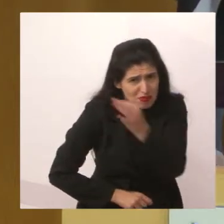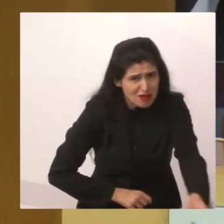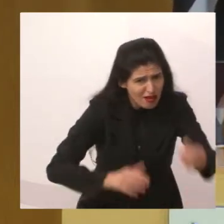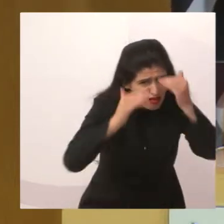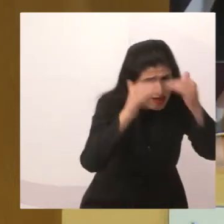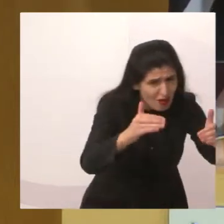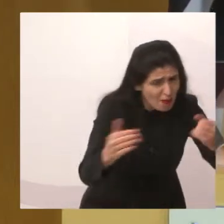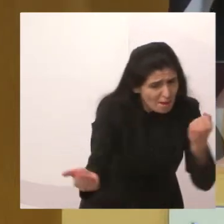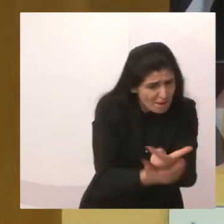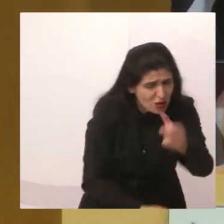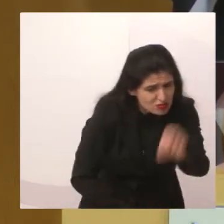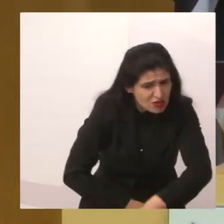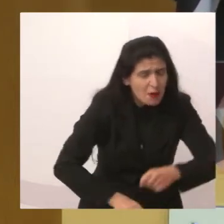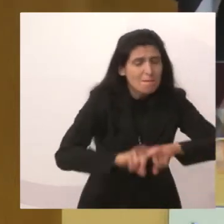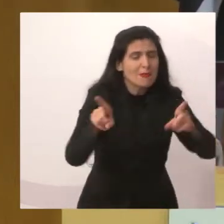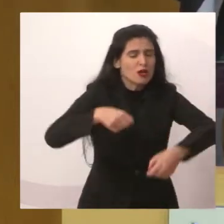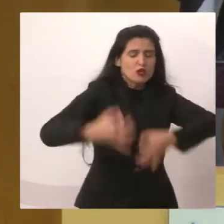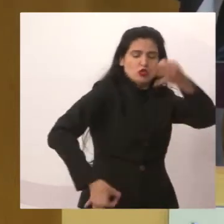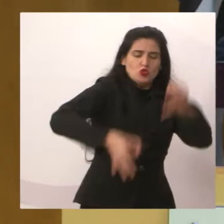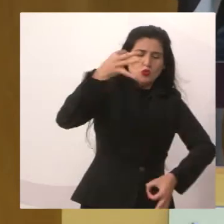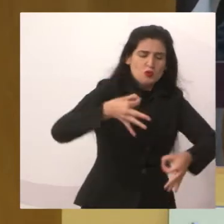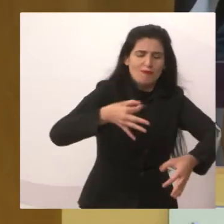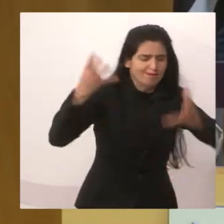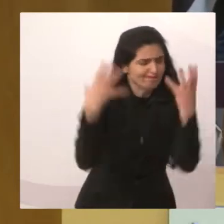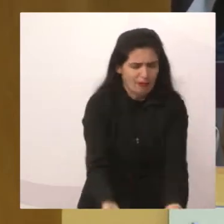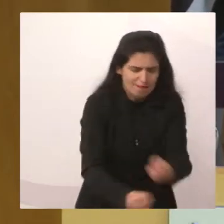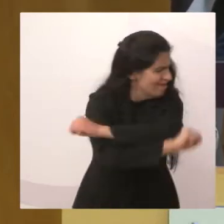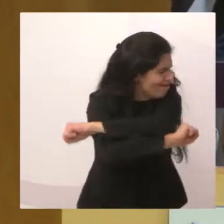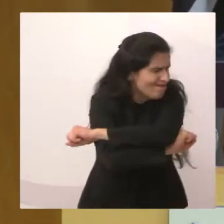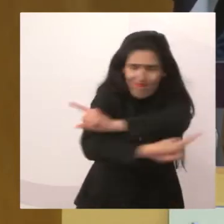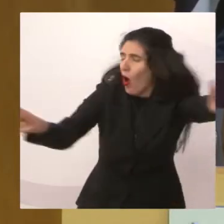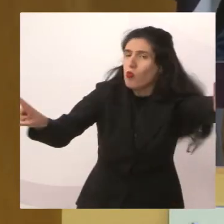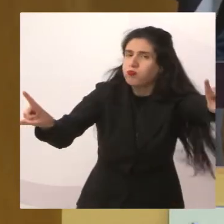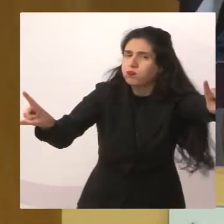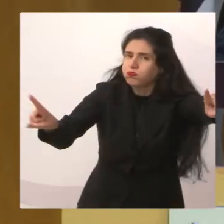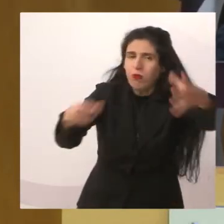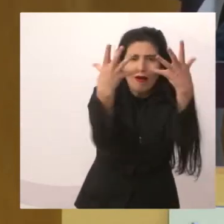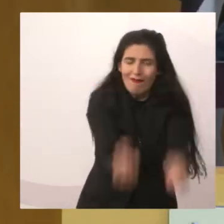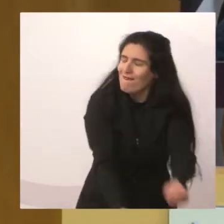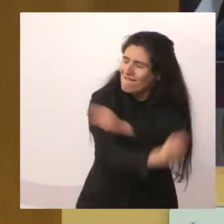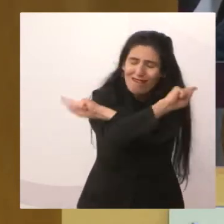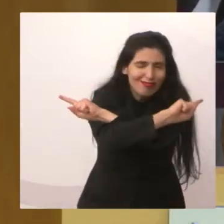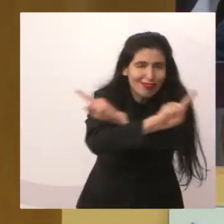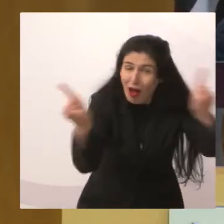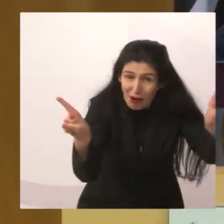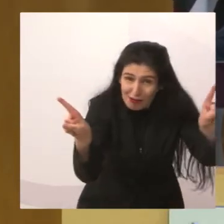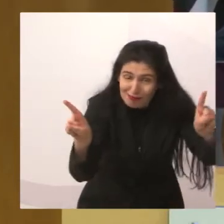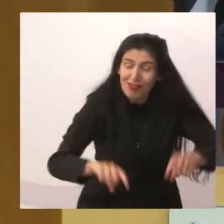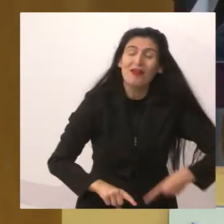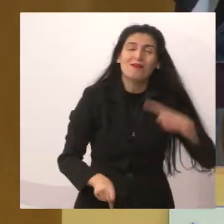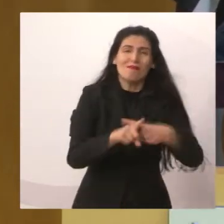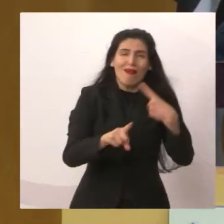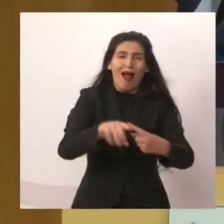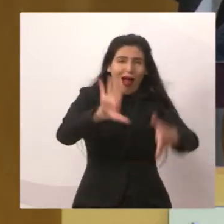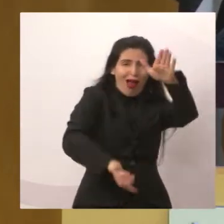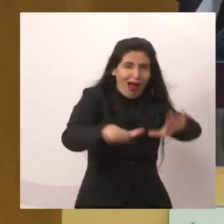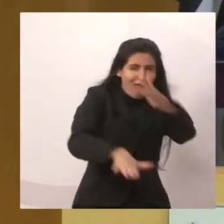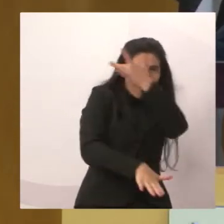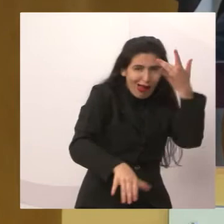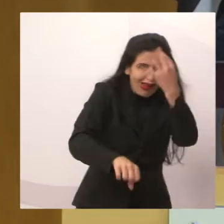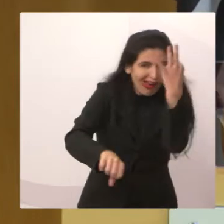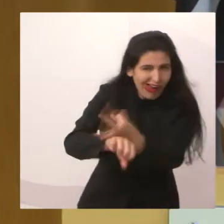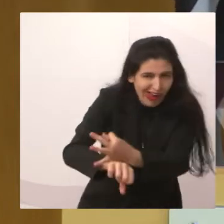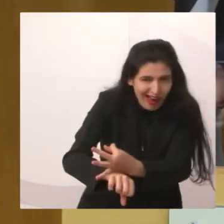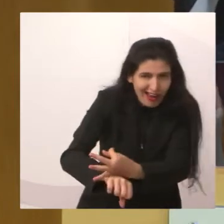Porém, o Tribunal de Contas, ele não aceita isso. Tem técnicos lá que às vezes fazem